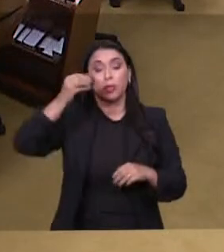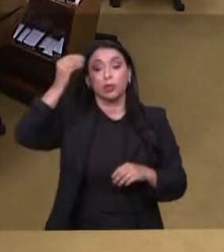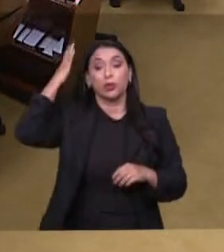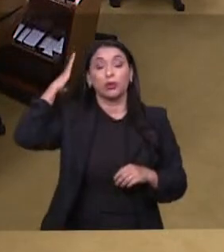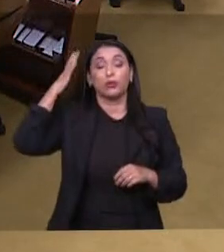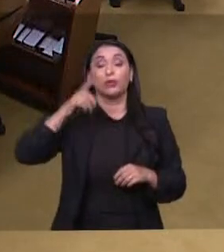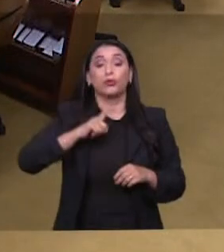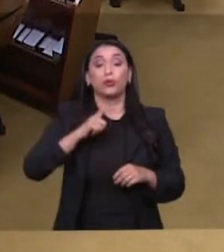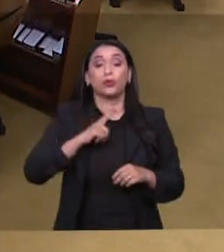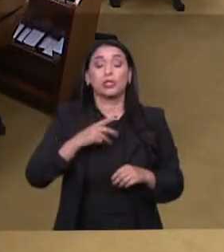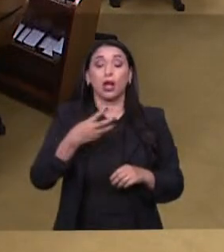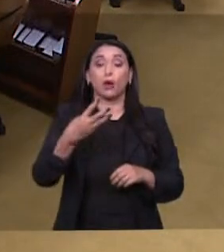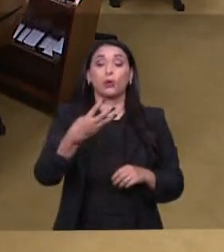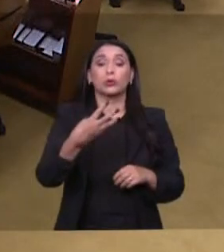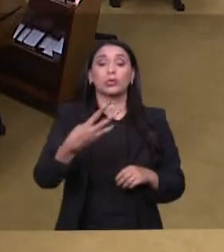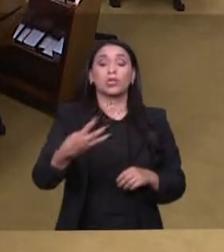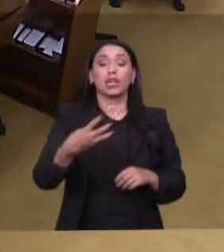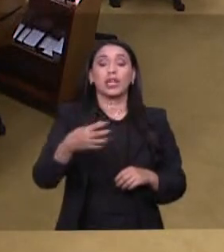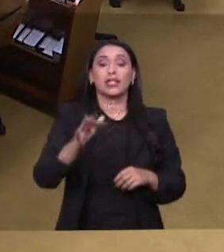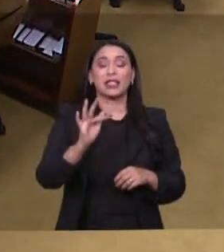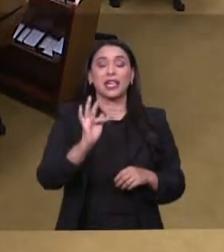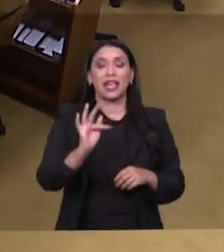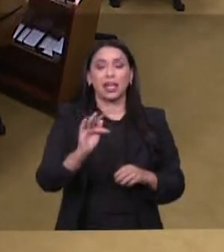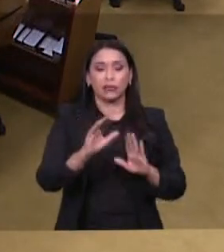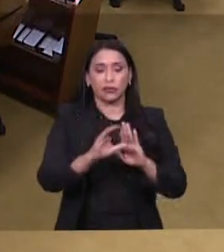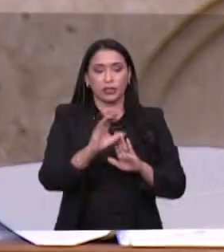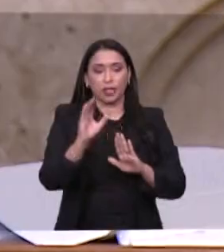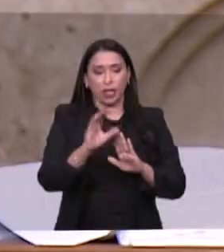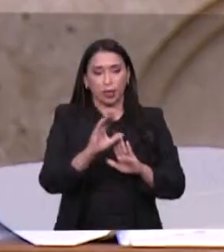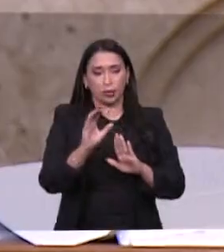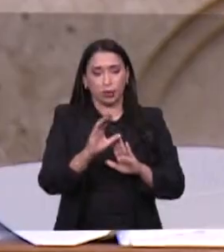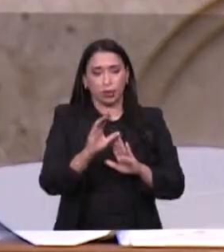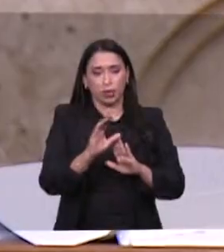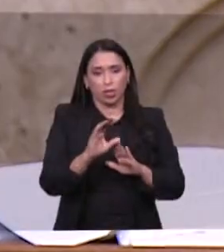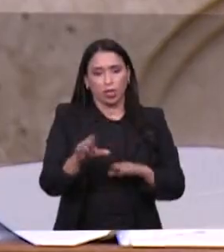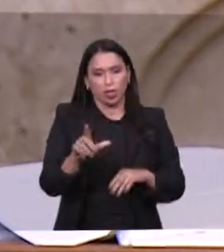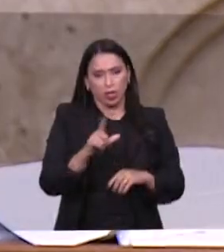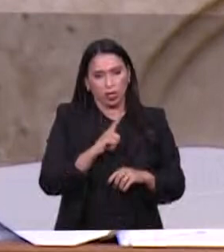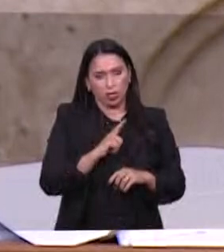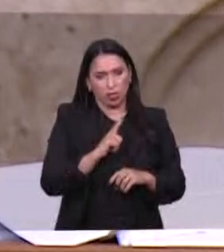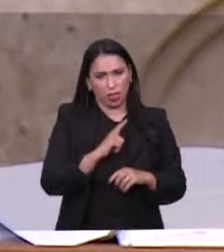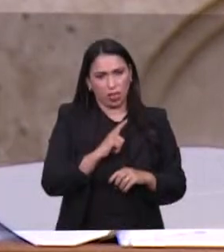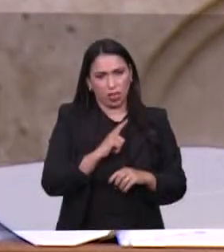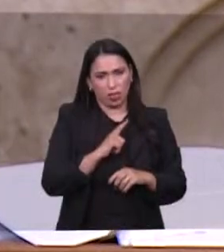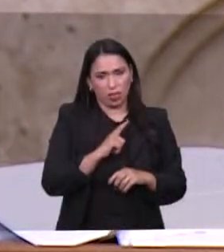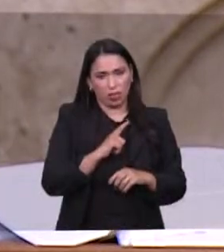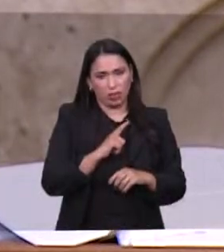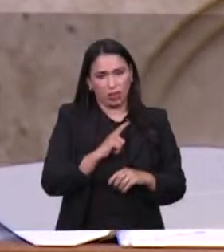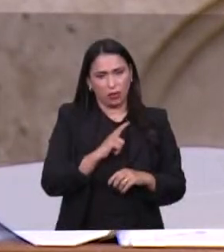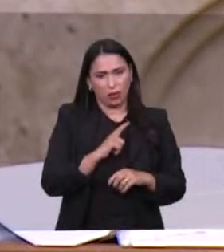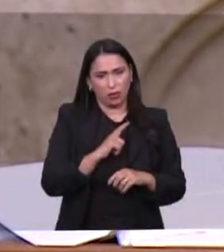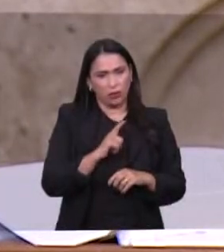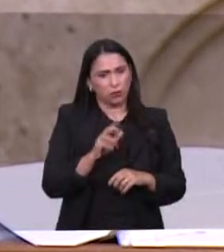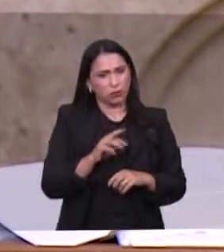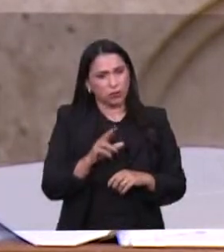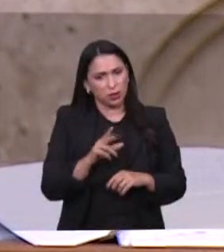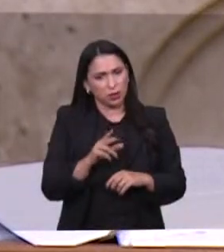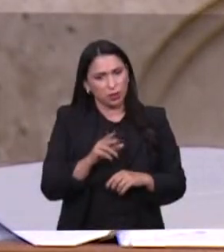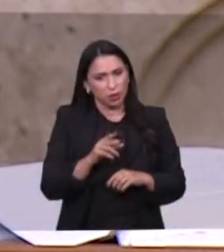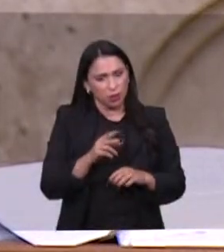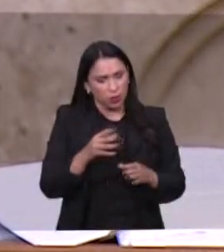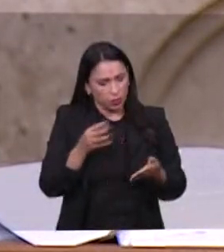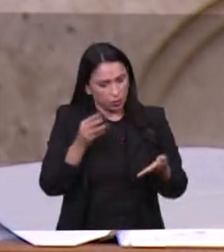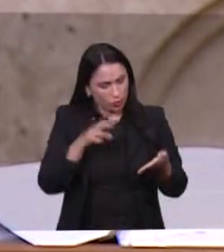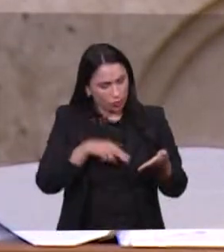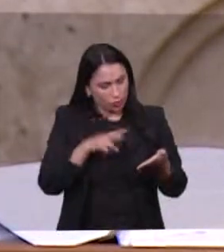relação ao 3F caput, havia ou não... Porque eu digo, será que sou eu que